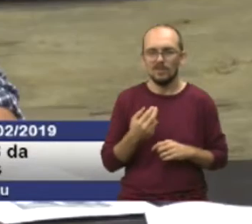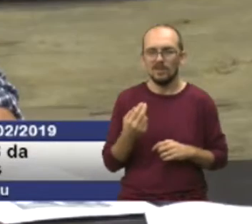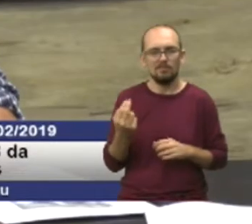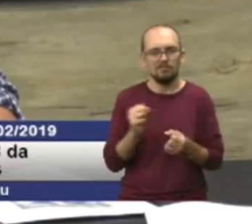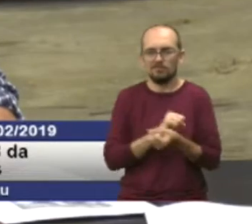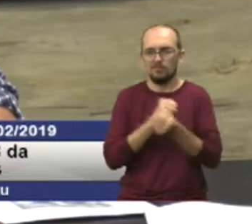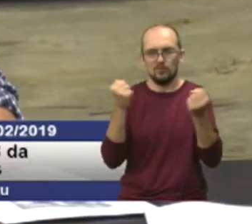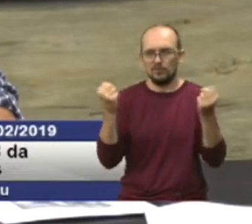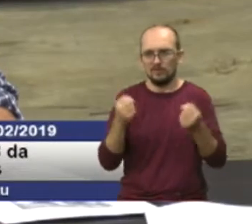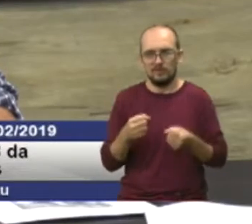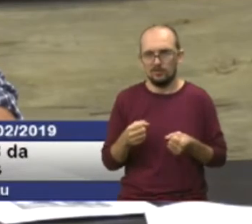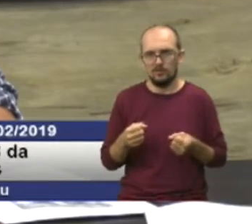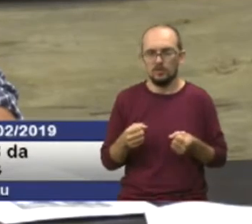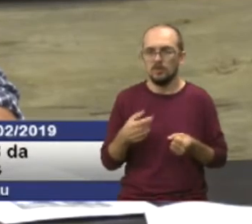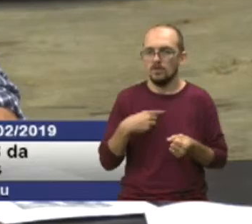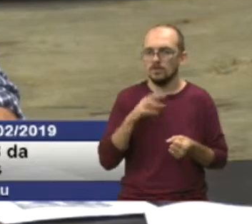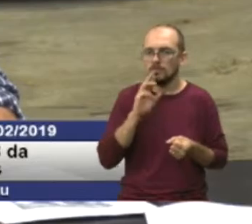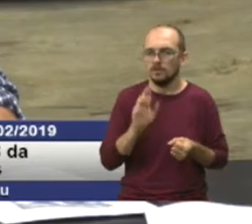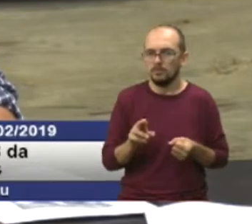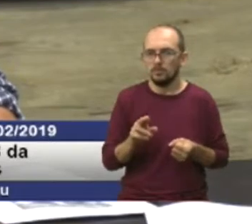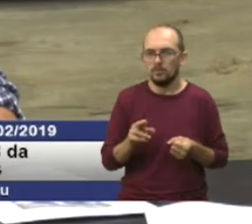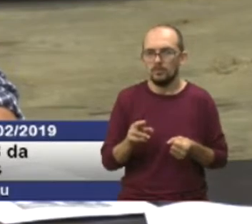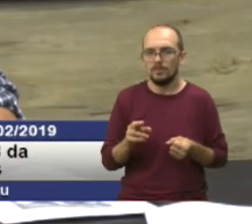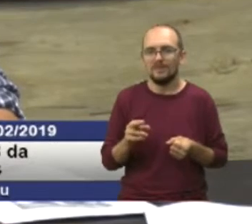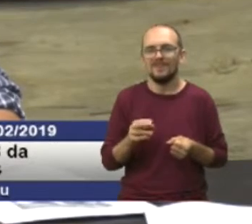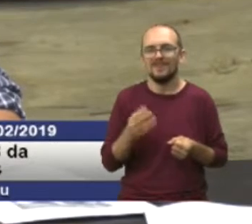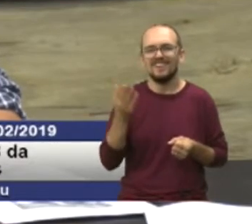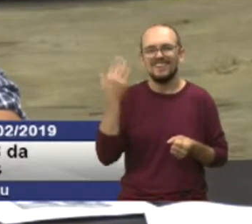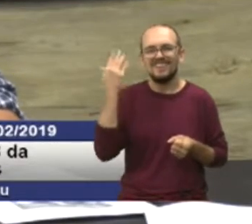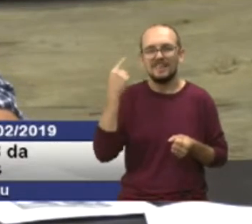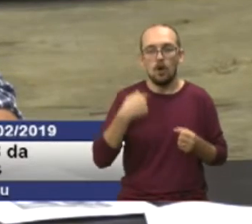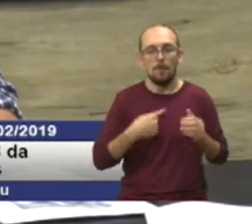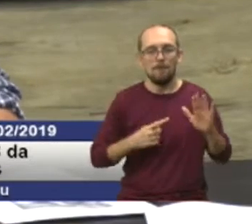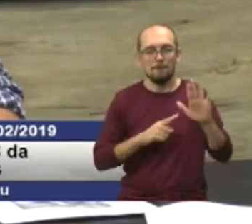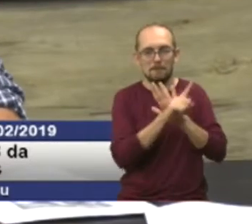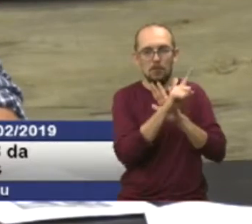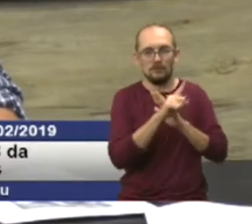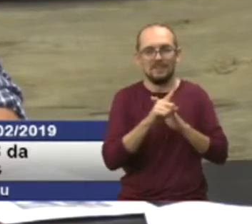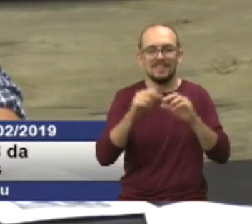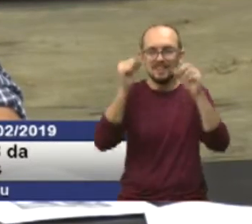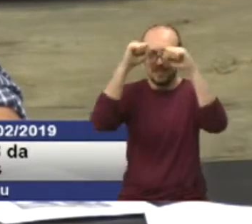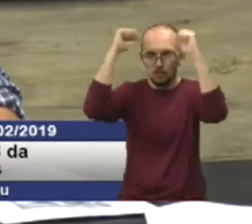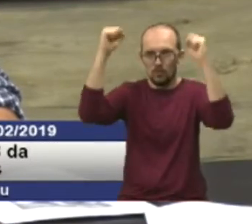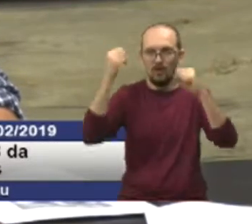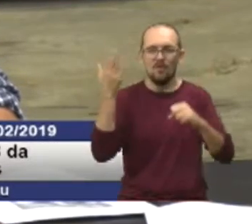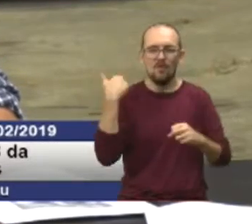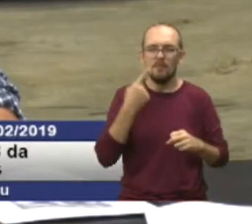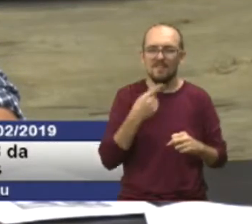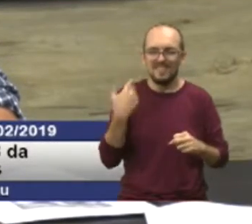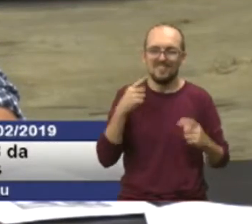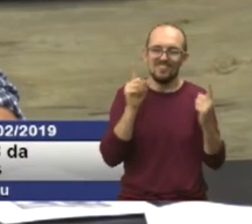até responder uma vez uma pergunta que eu fiz ao Tribunal de Contas.